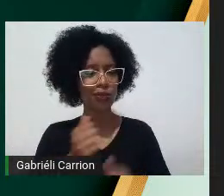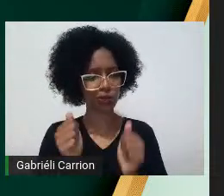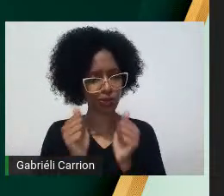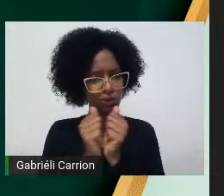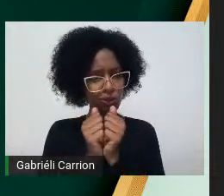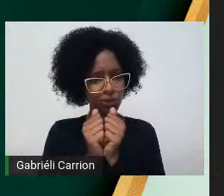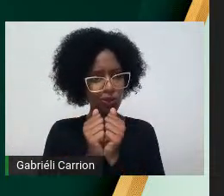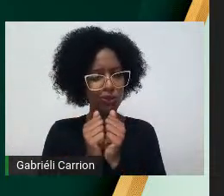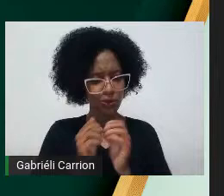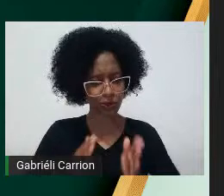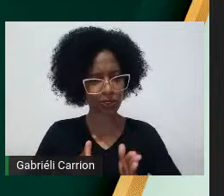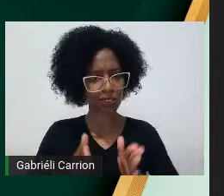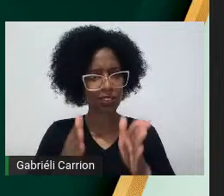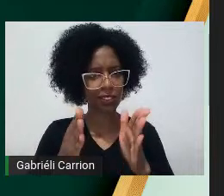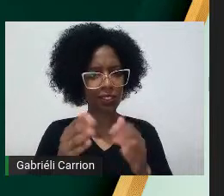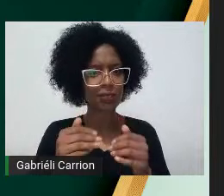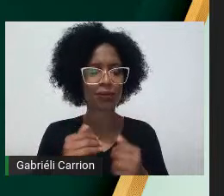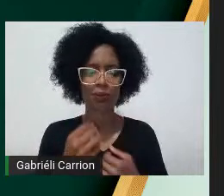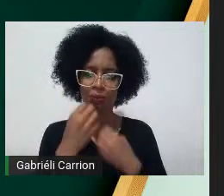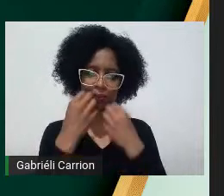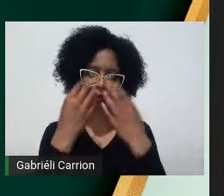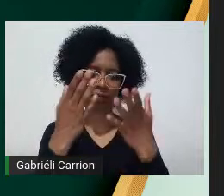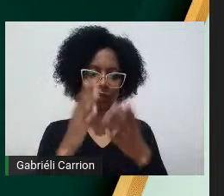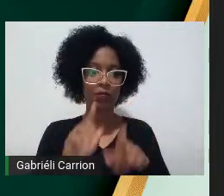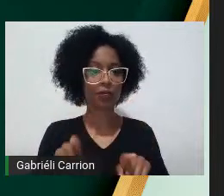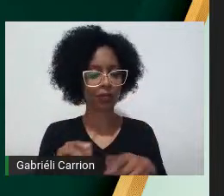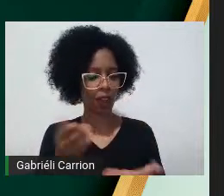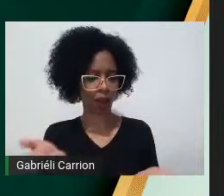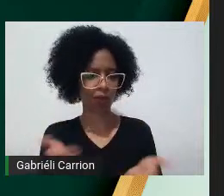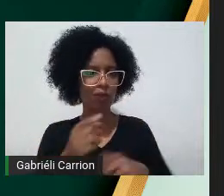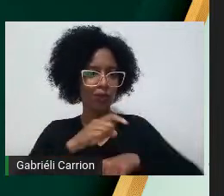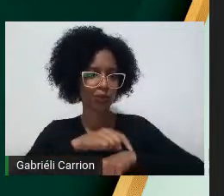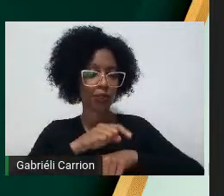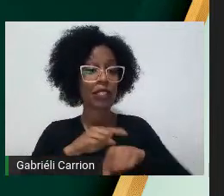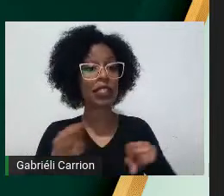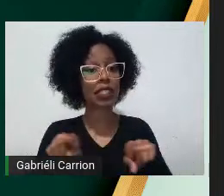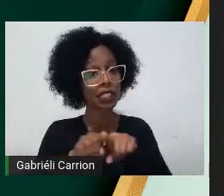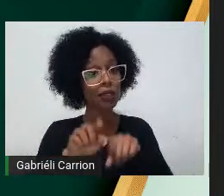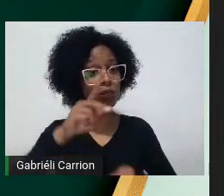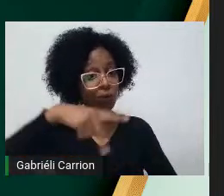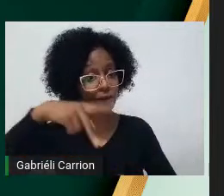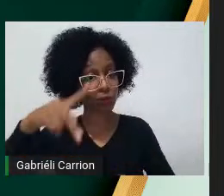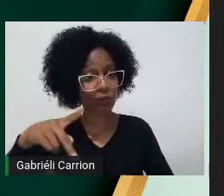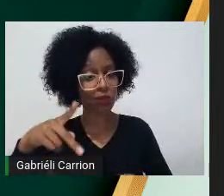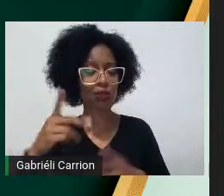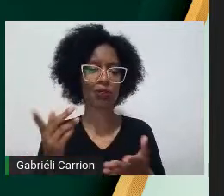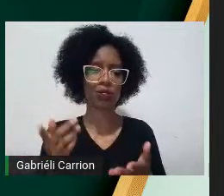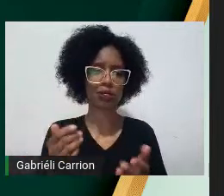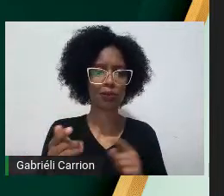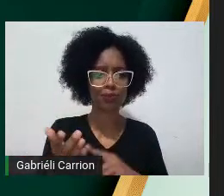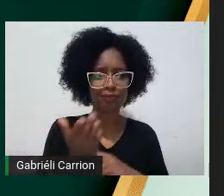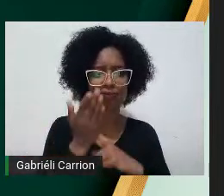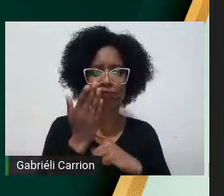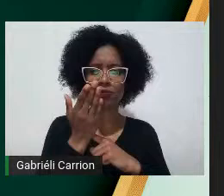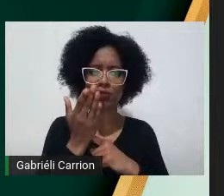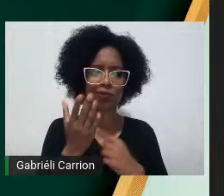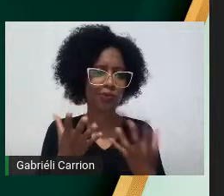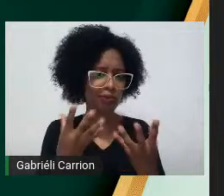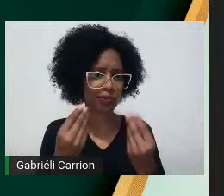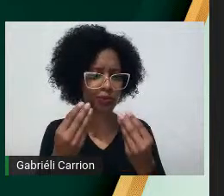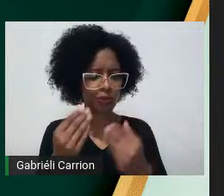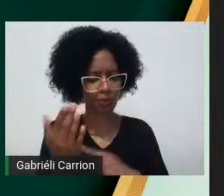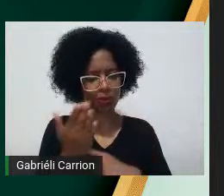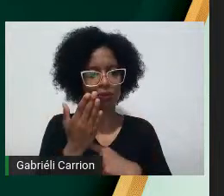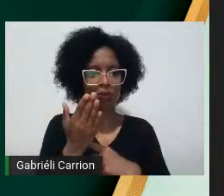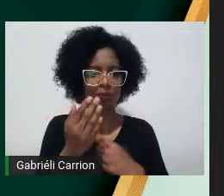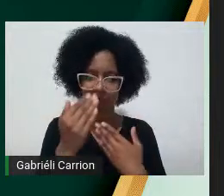essa caminhada no curso, aos bons momentos, e aos professores que também me acolheram nesse curso aí, me ajudaram